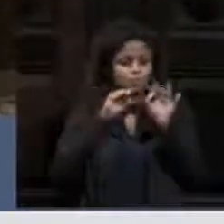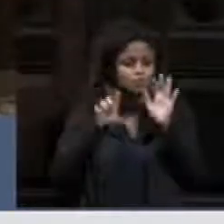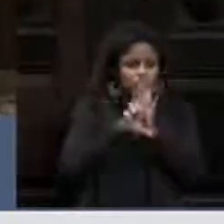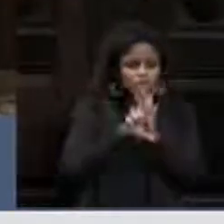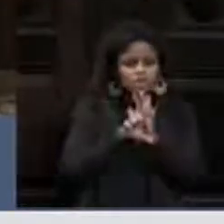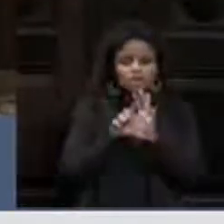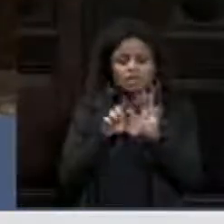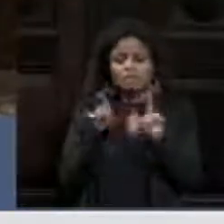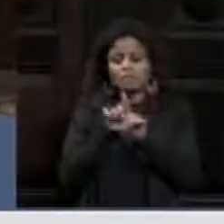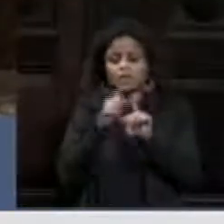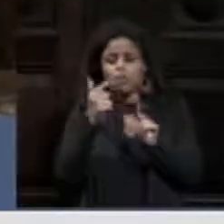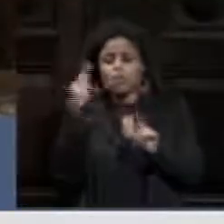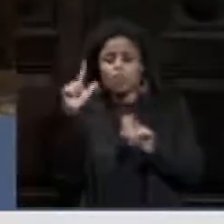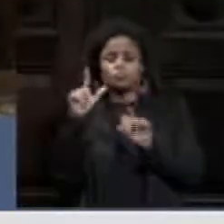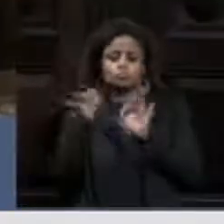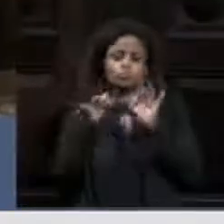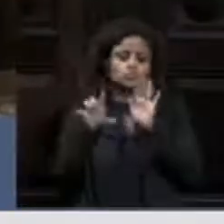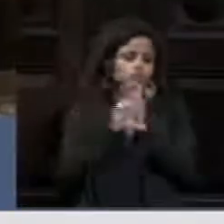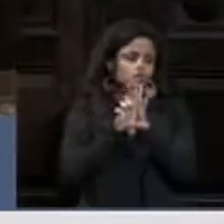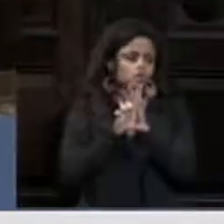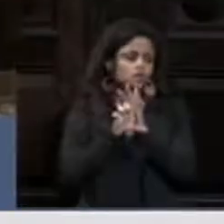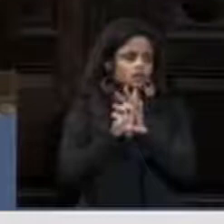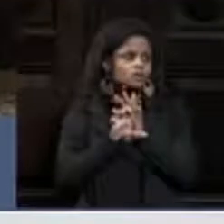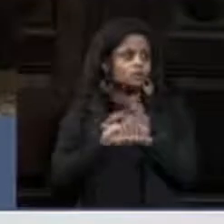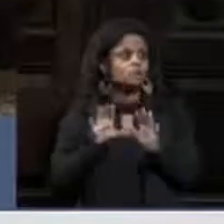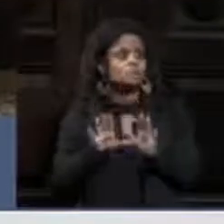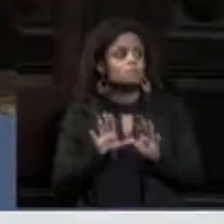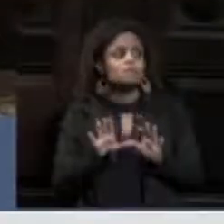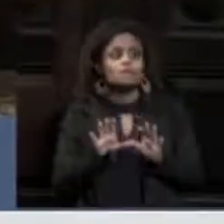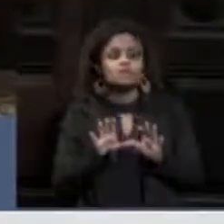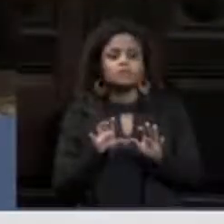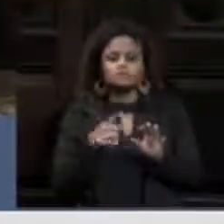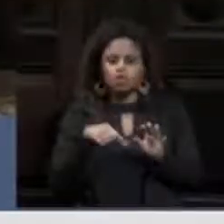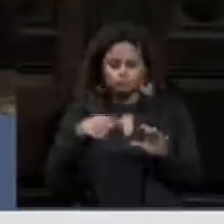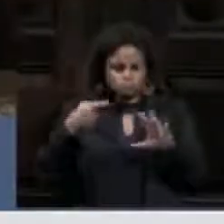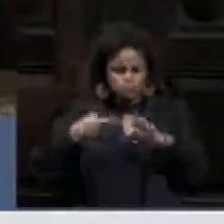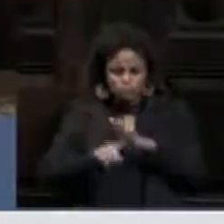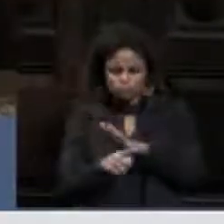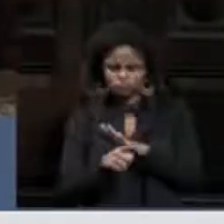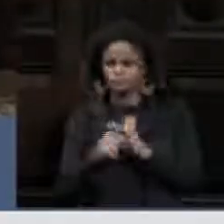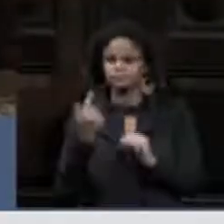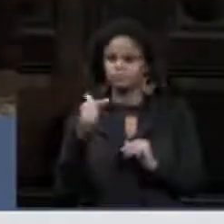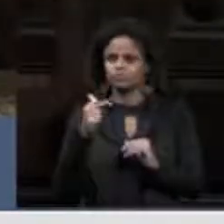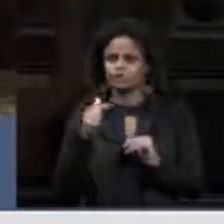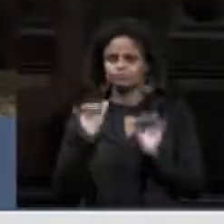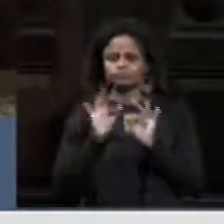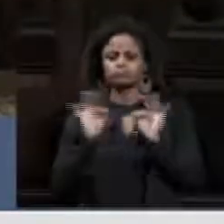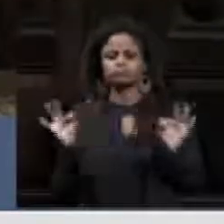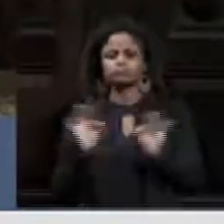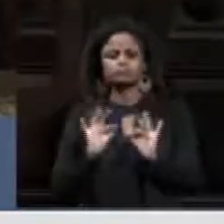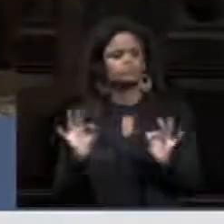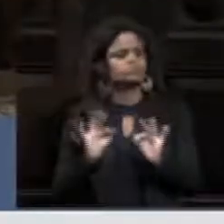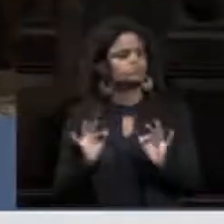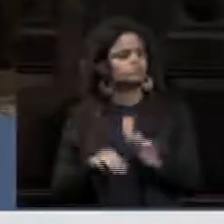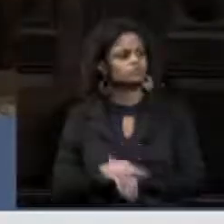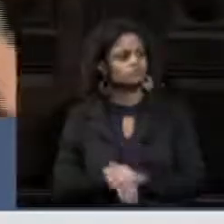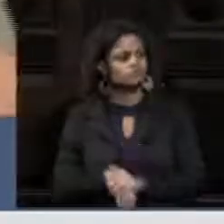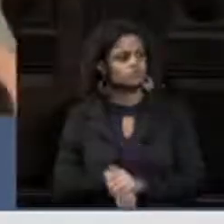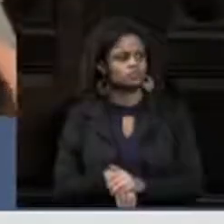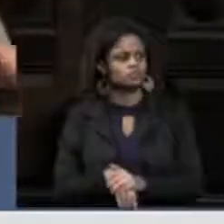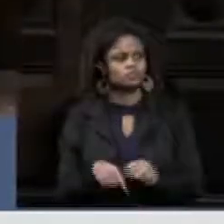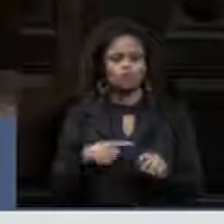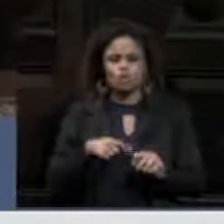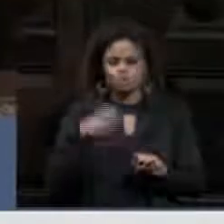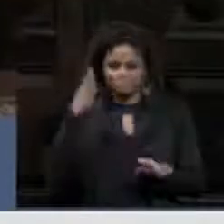projeto acolá, mas ficamos na periferia do problema. Não vamos